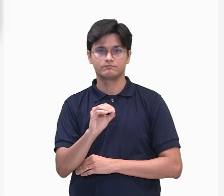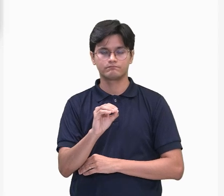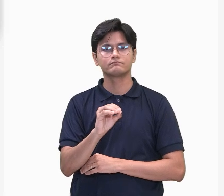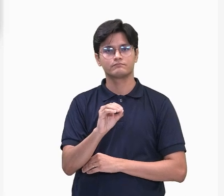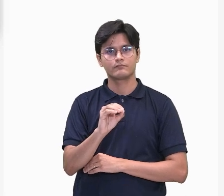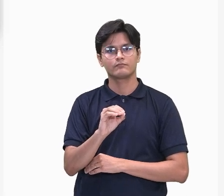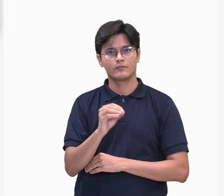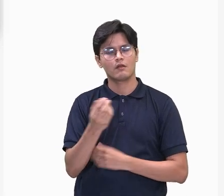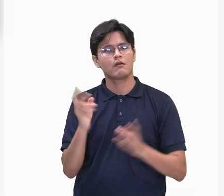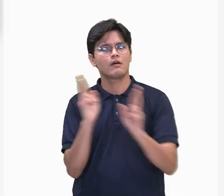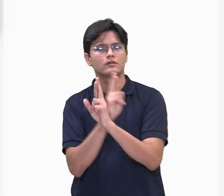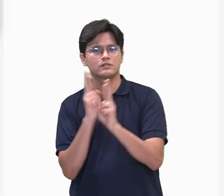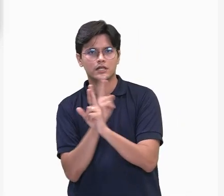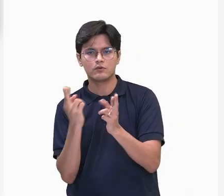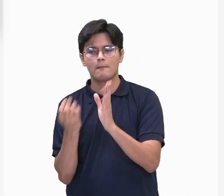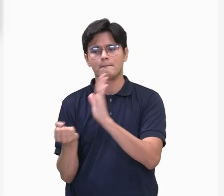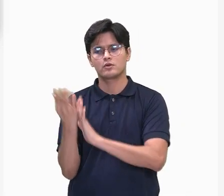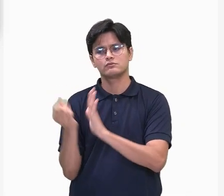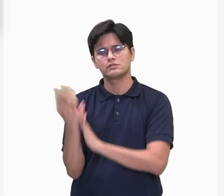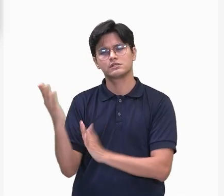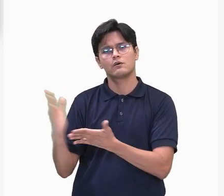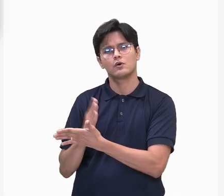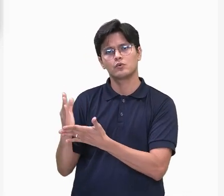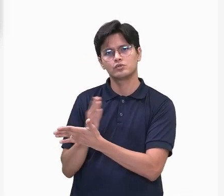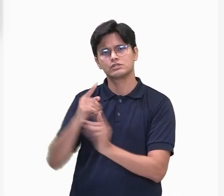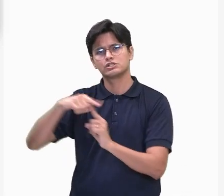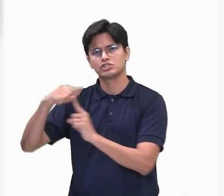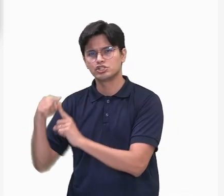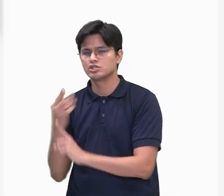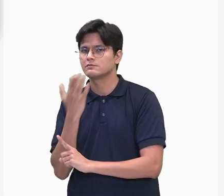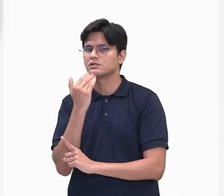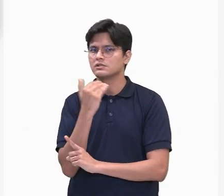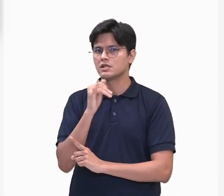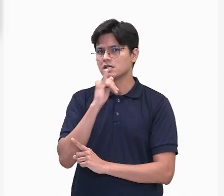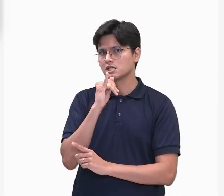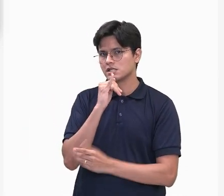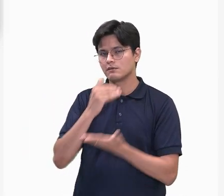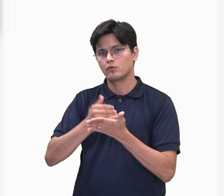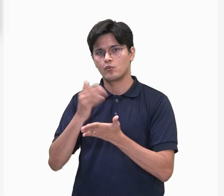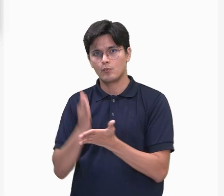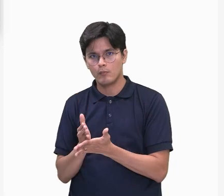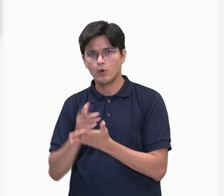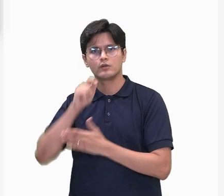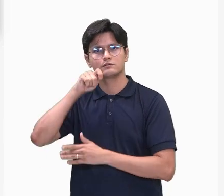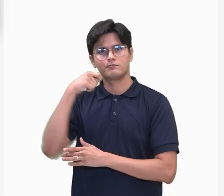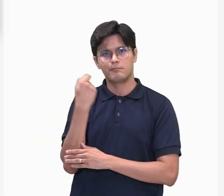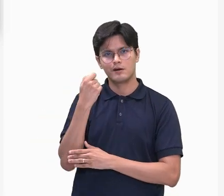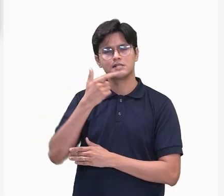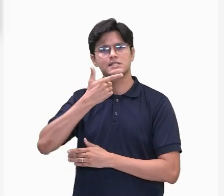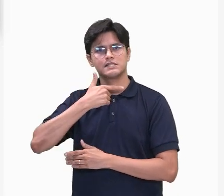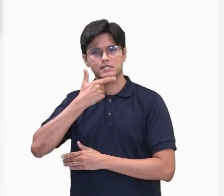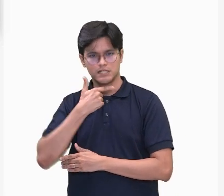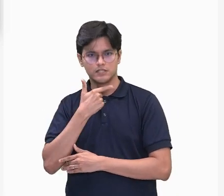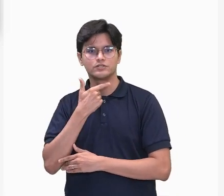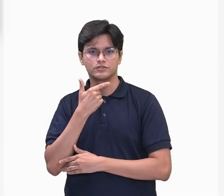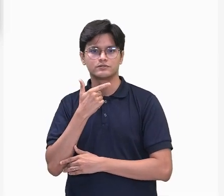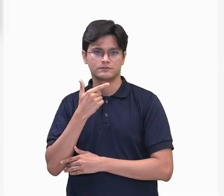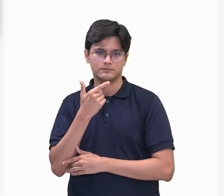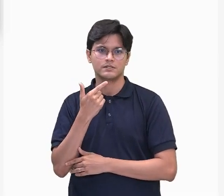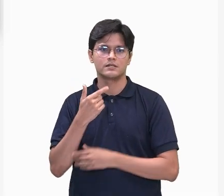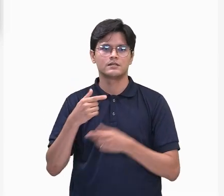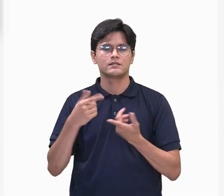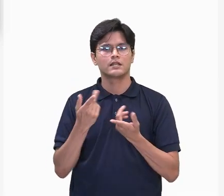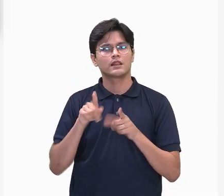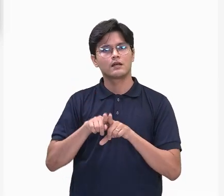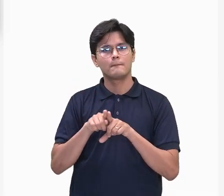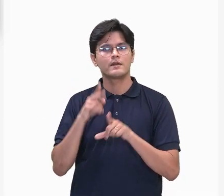produtos alimentícios, como, por exemplo, bolos, produção de pães, queijos e vinhos. E aí a aplicação na